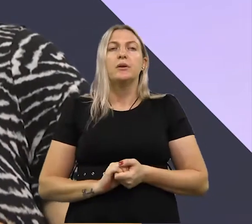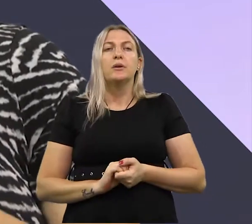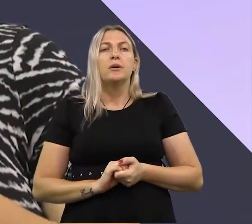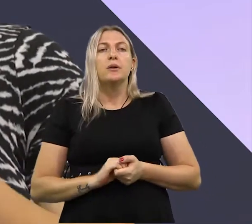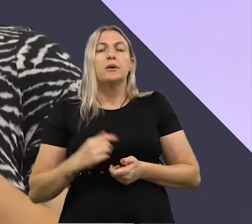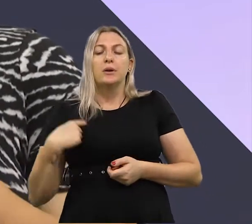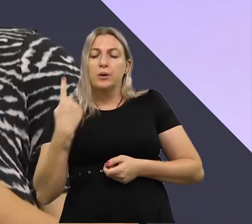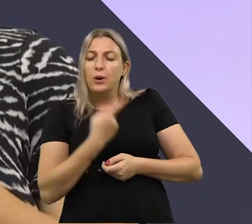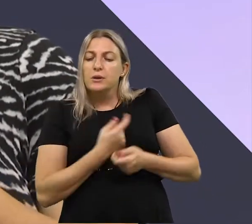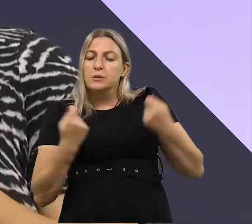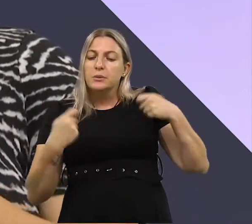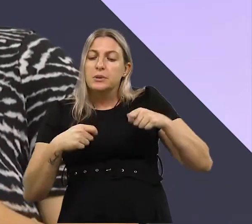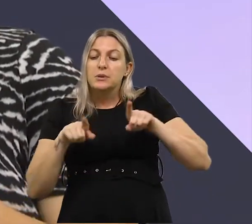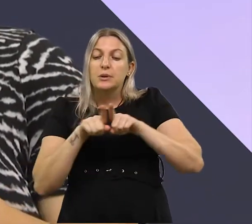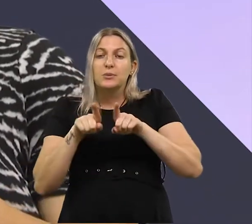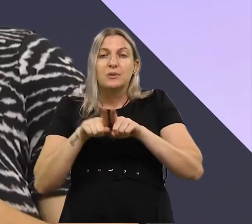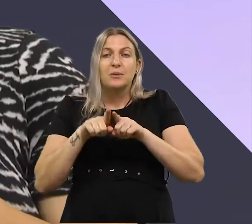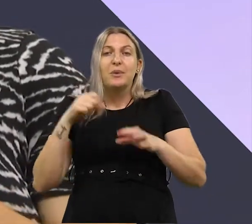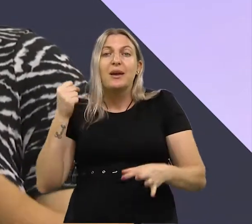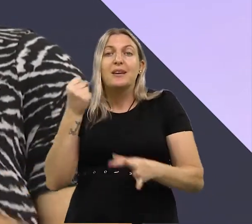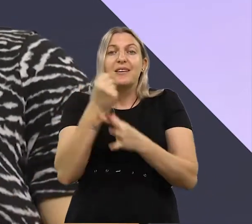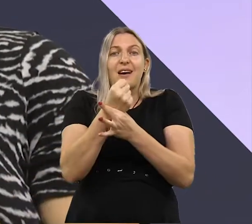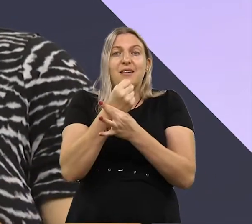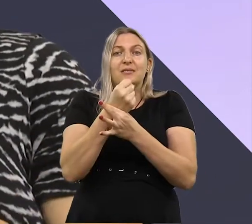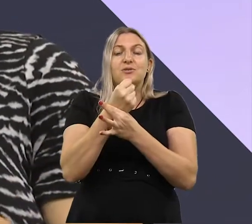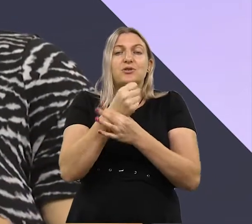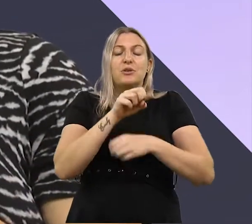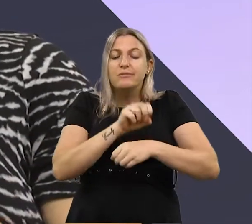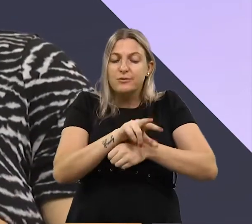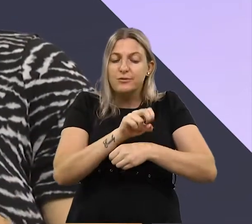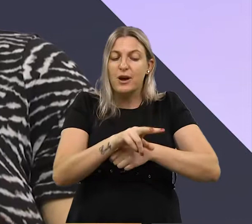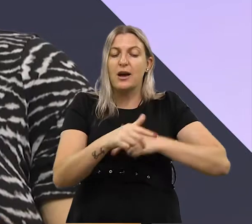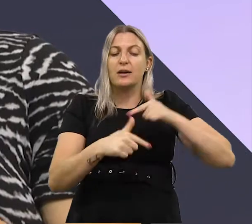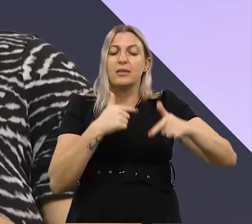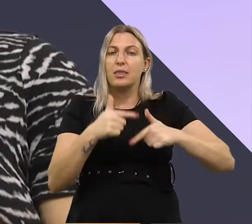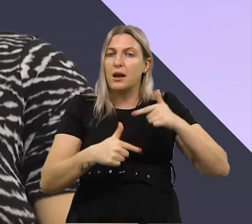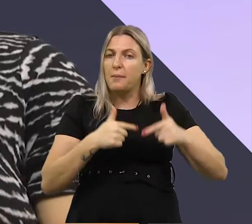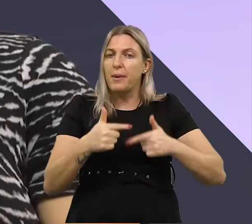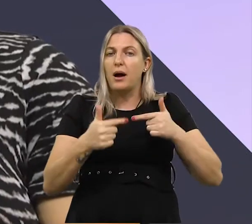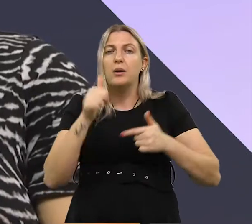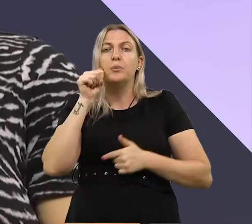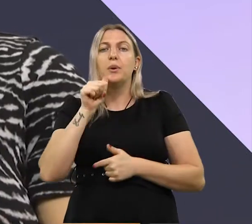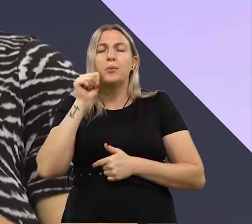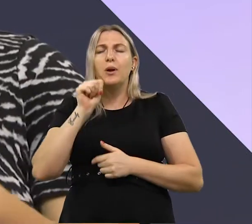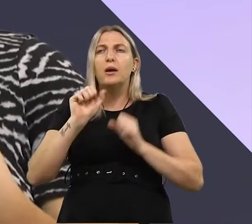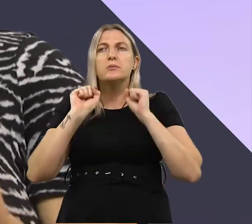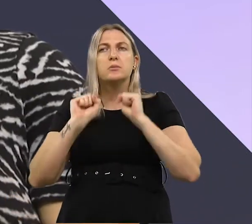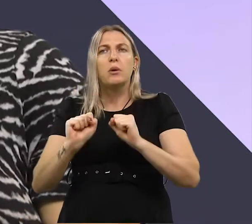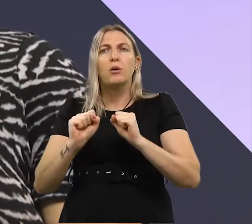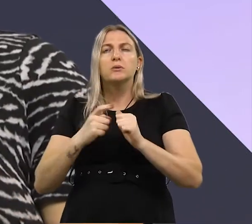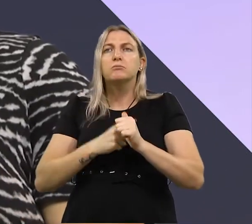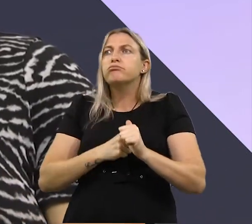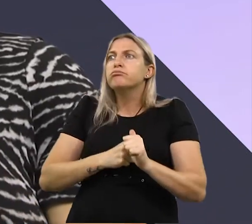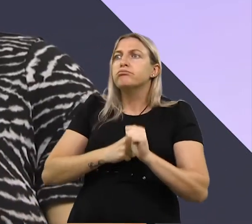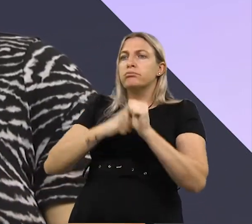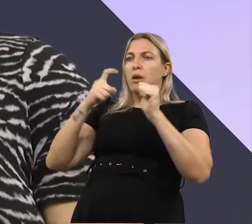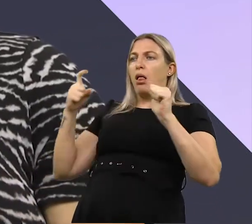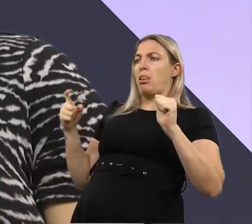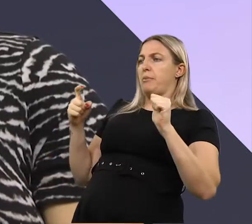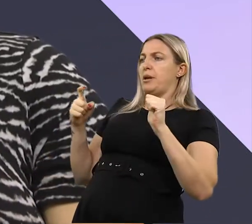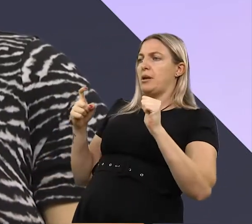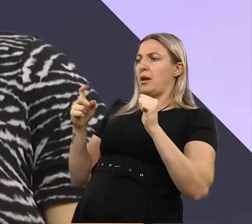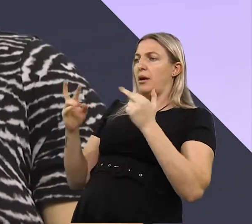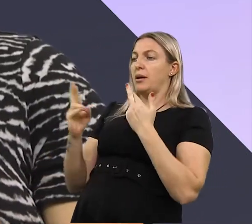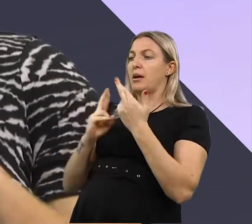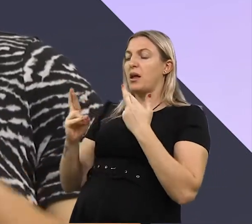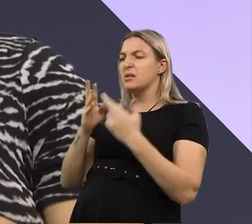vida. Nós precisamos ter a garantia de emprego para que as mulheres possam, às vezes, se desvincular de uma relação abusiva, porque